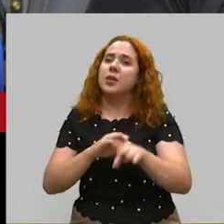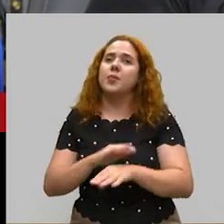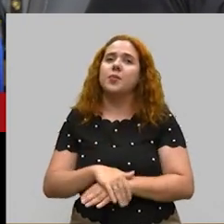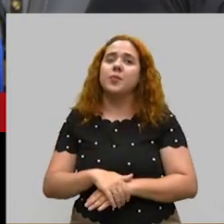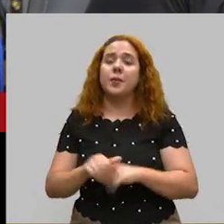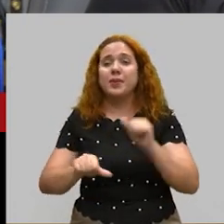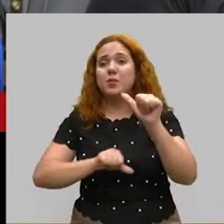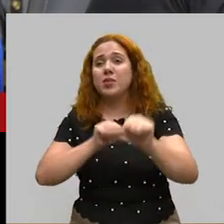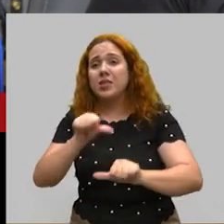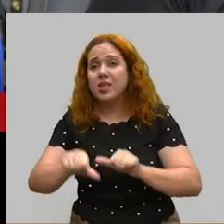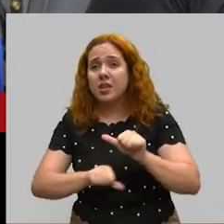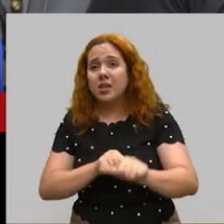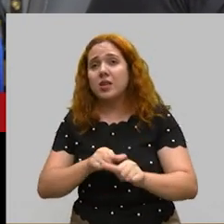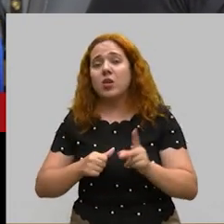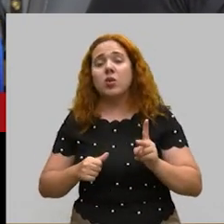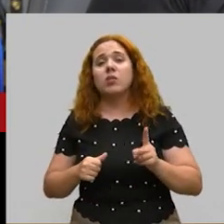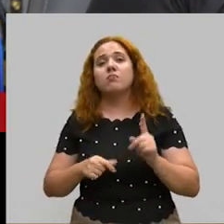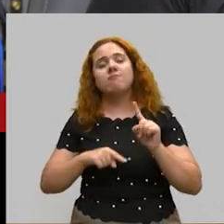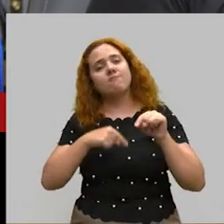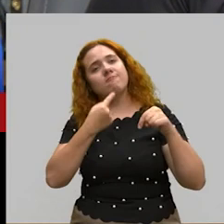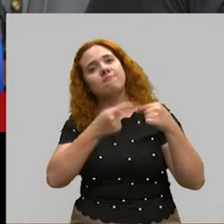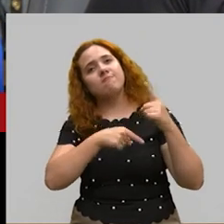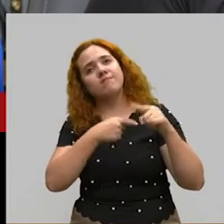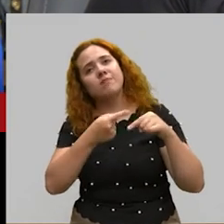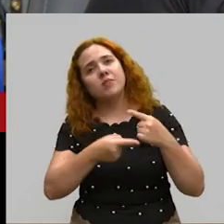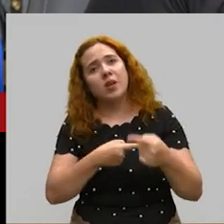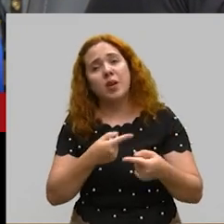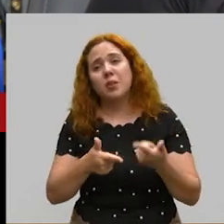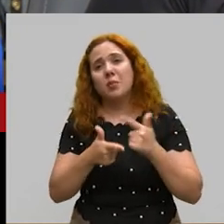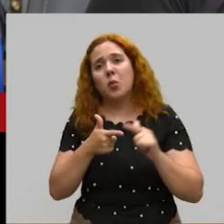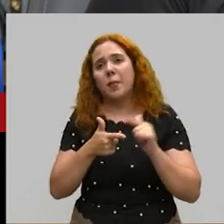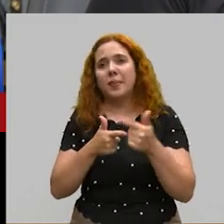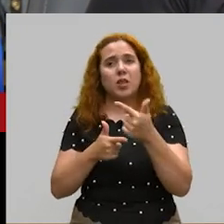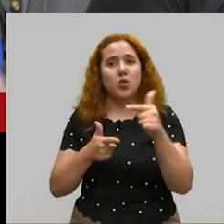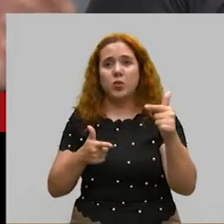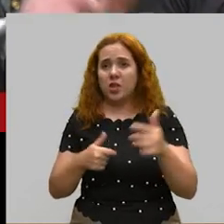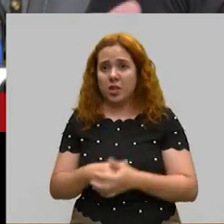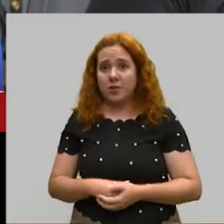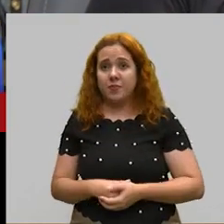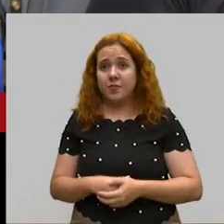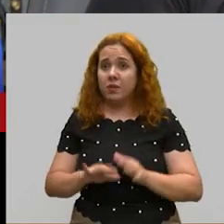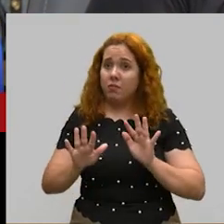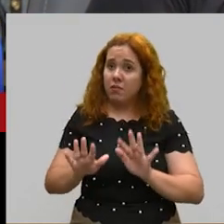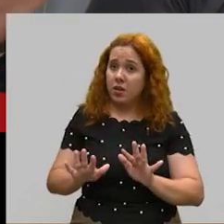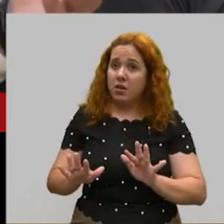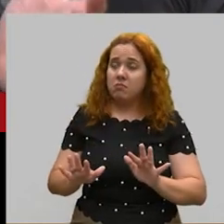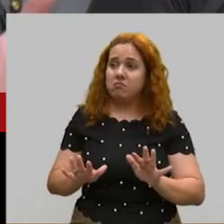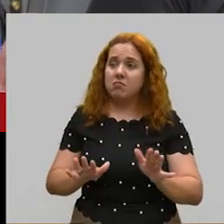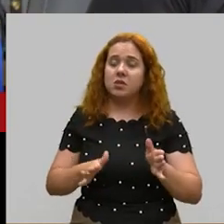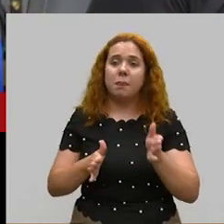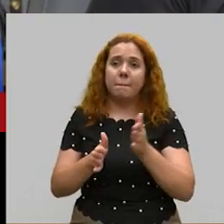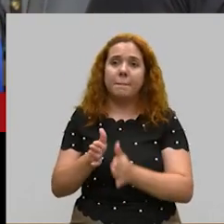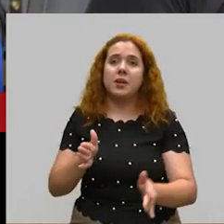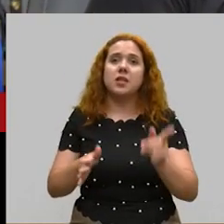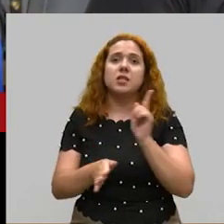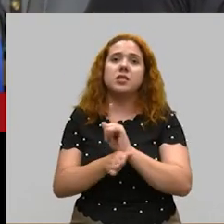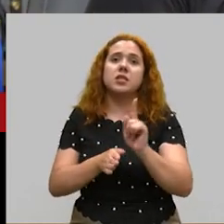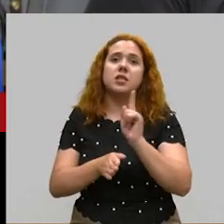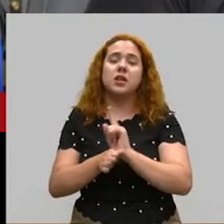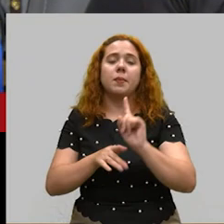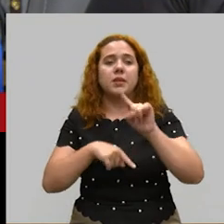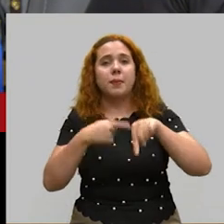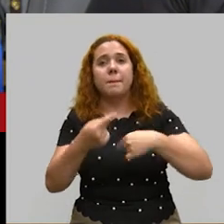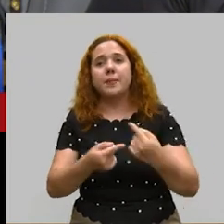legislação Contemple e a gente não tenha intercorrências não só para vocês que estão na gestão agora mas para quem vim também